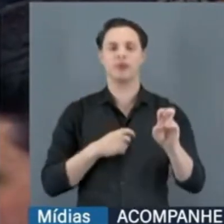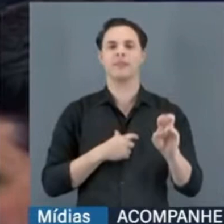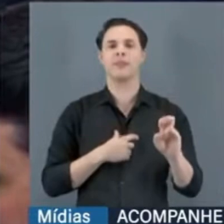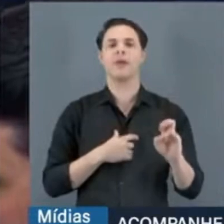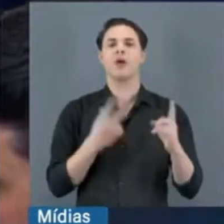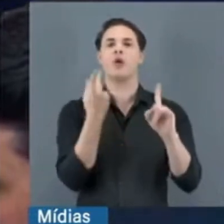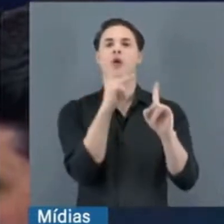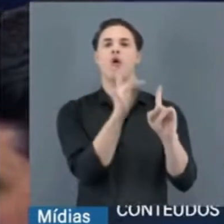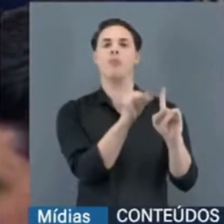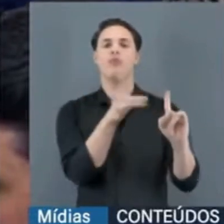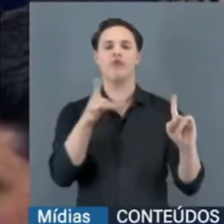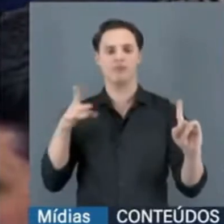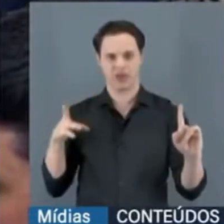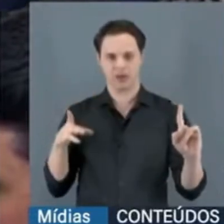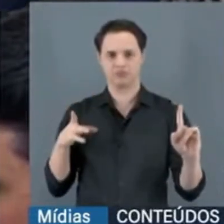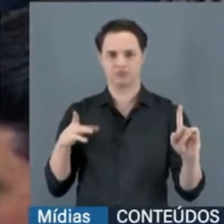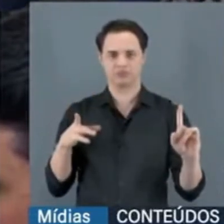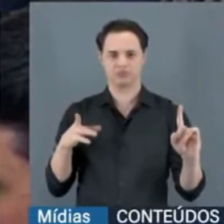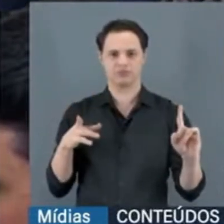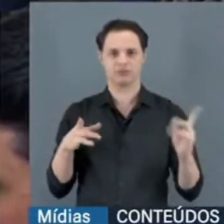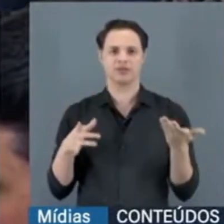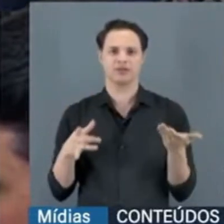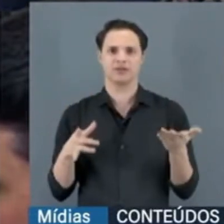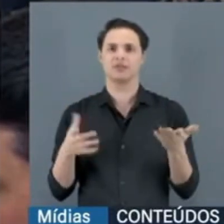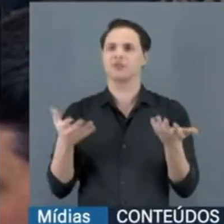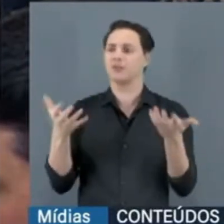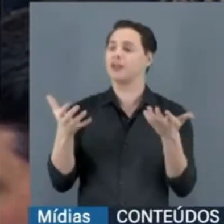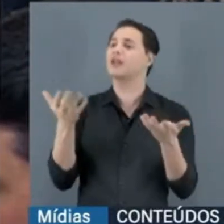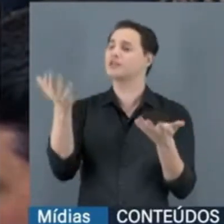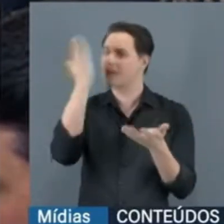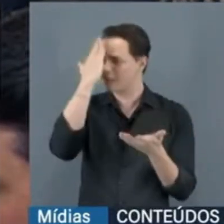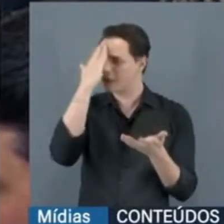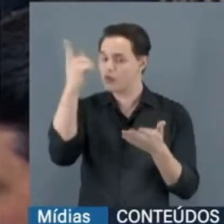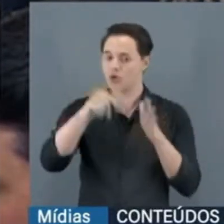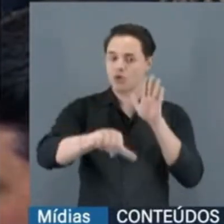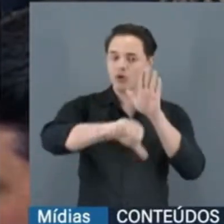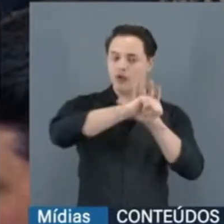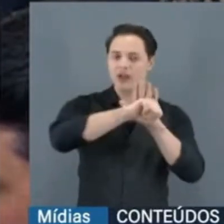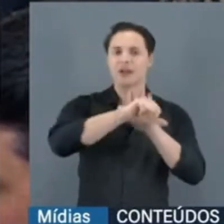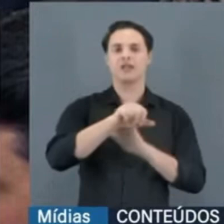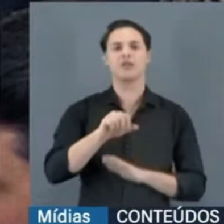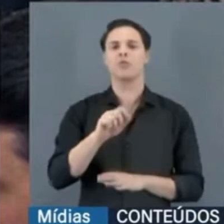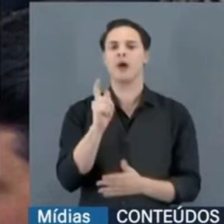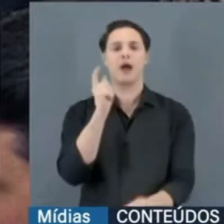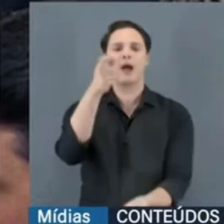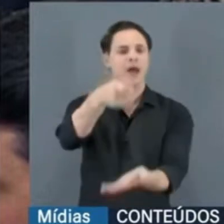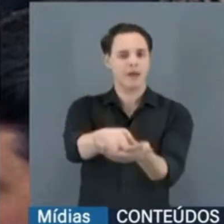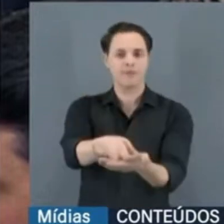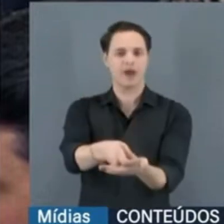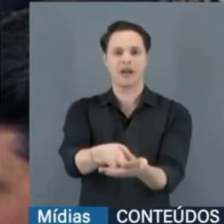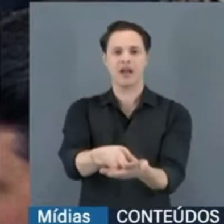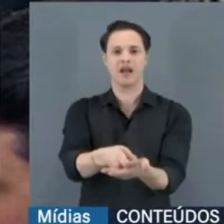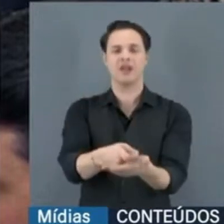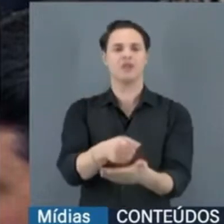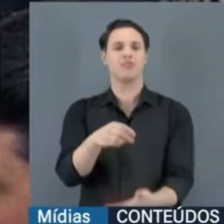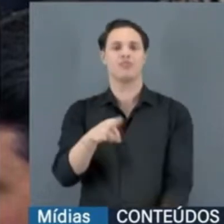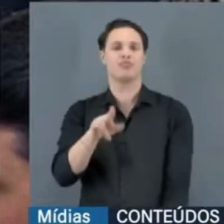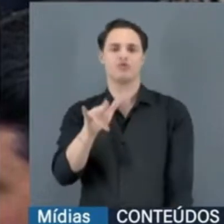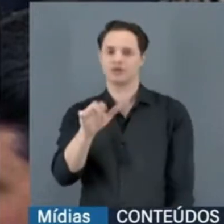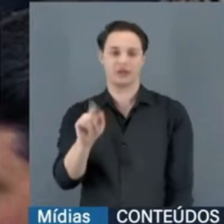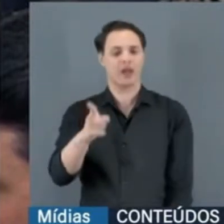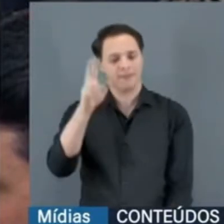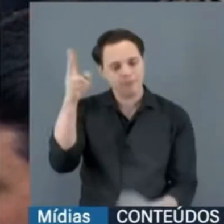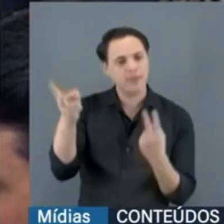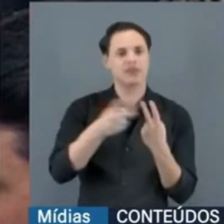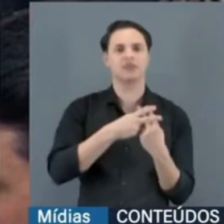dos poucos crimes inafiançáveis e imprescritíveis prevista no artigo 5º, item 42 da Constituição Federal.